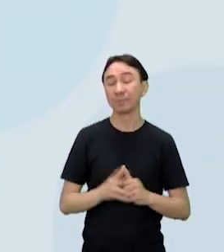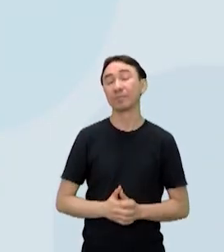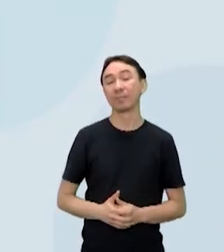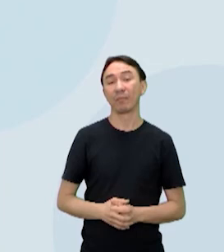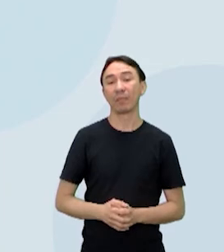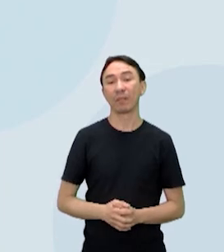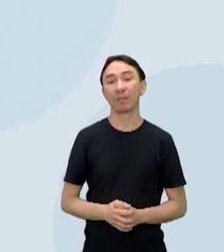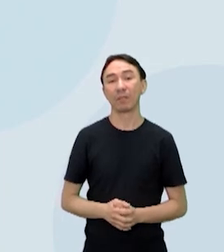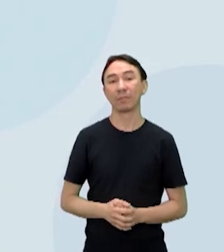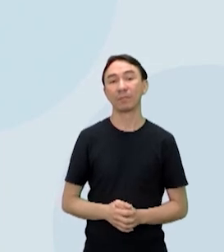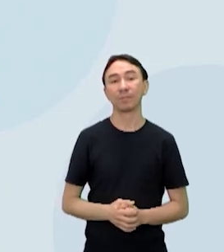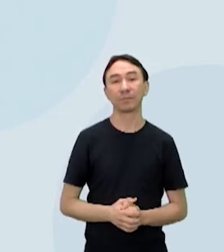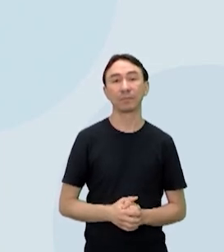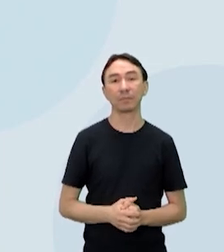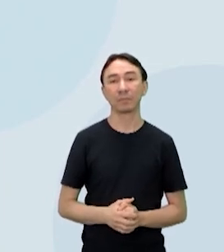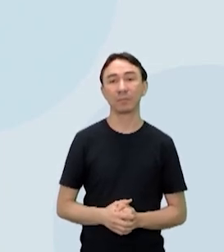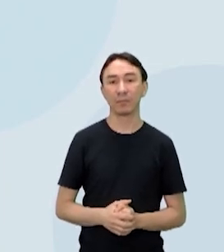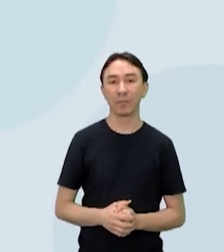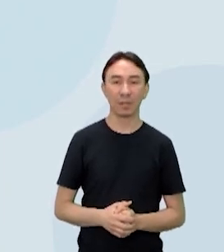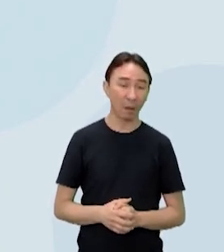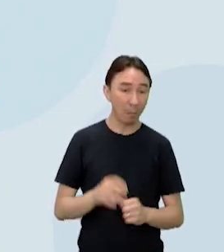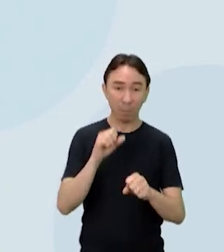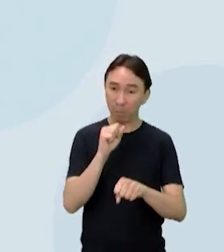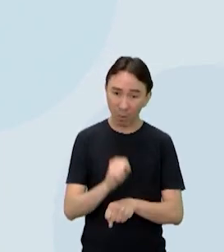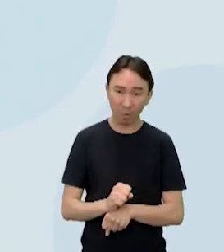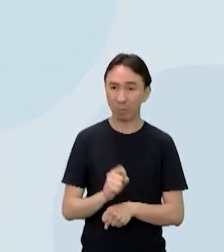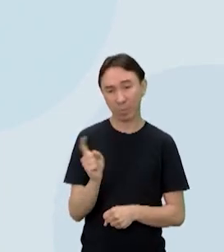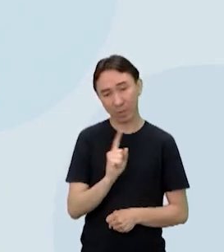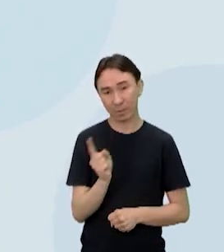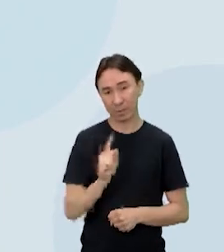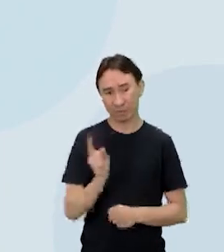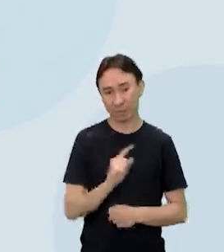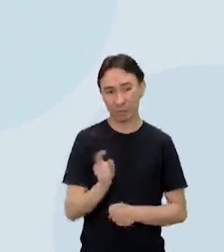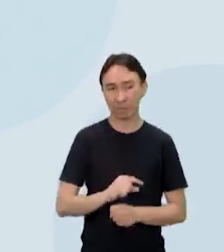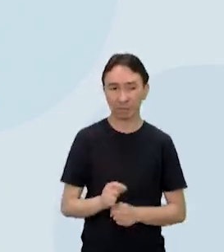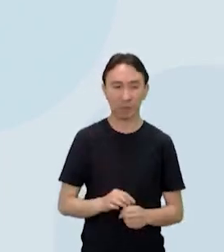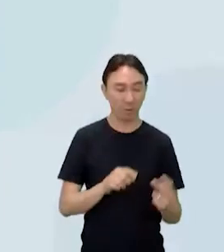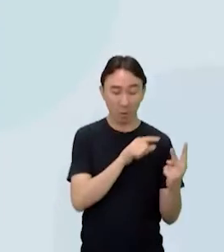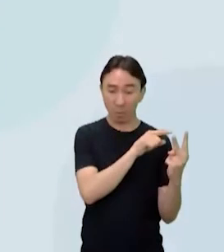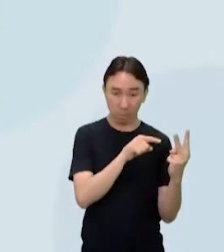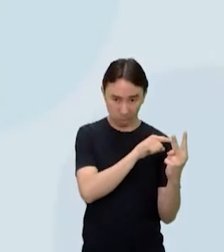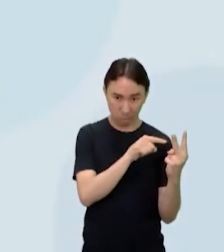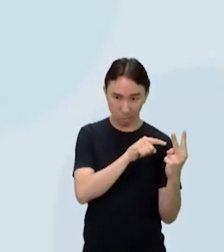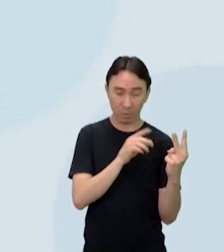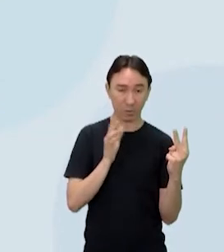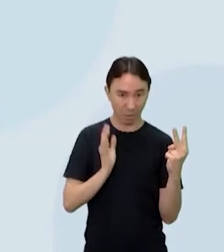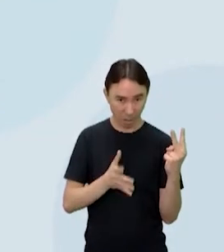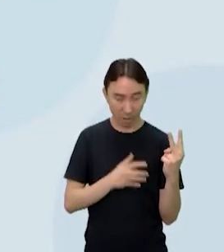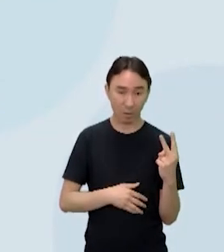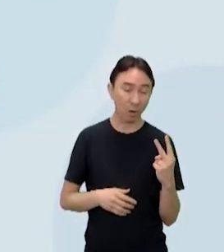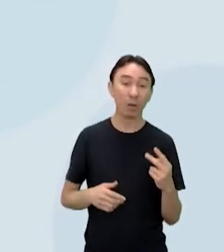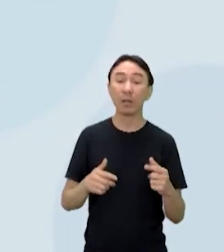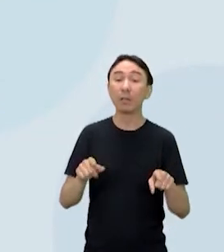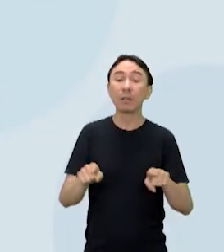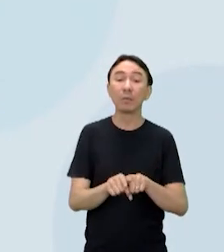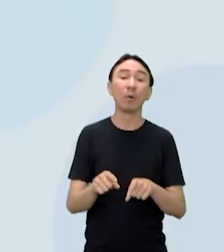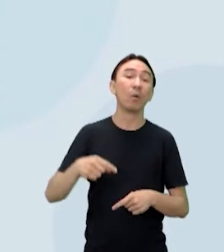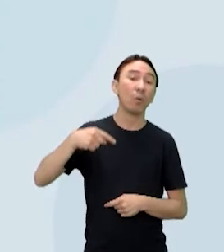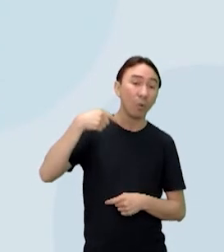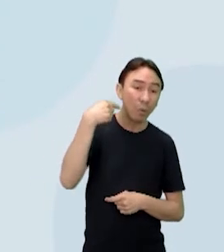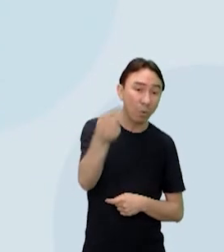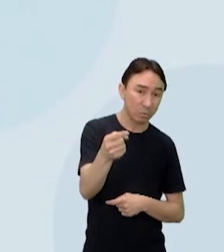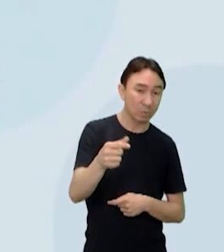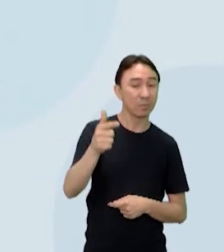aí, gente, não parou por aí, né? Além do Miller e o Urey, vem logo em seguida